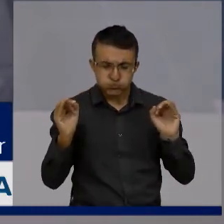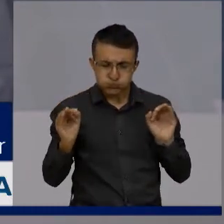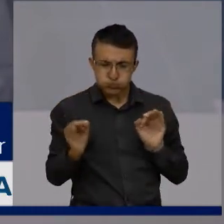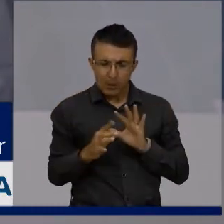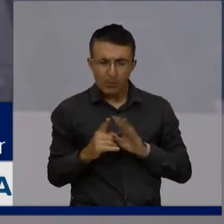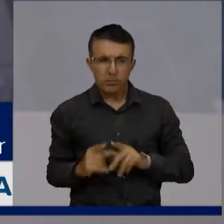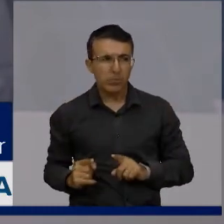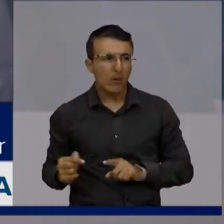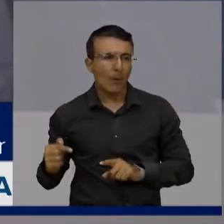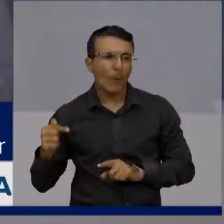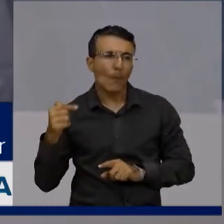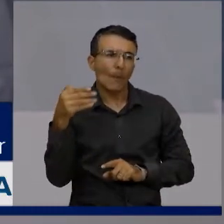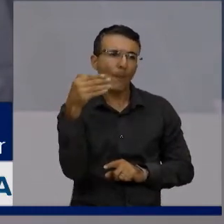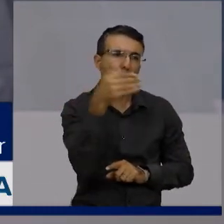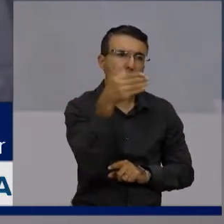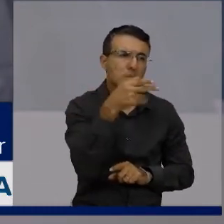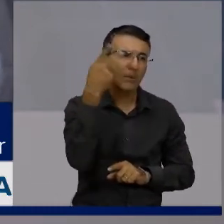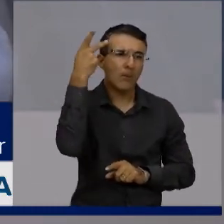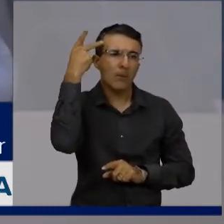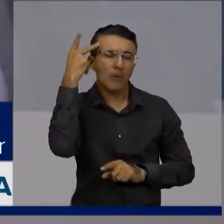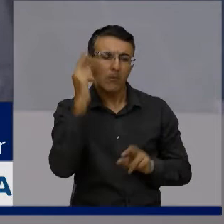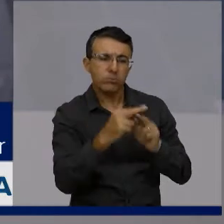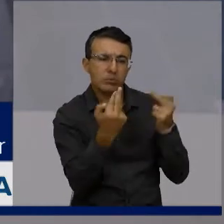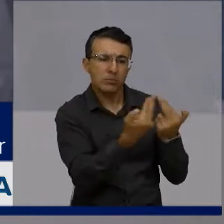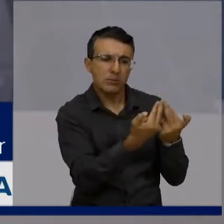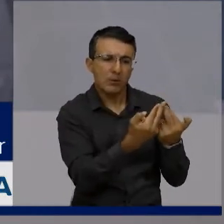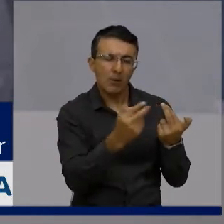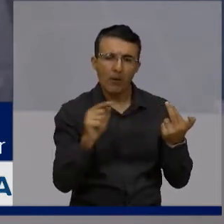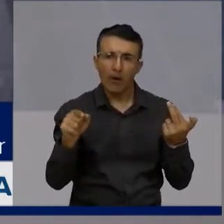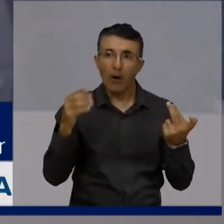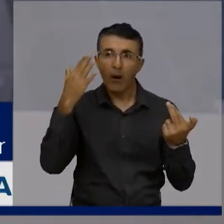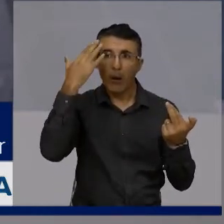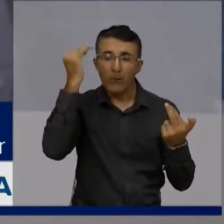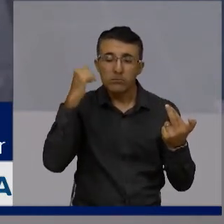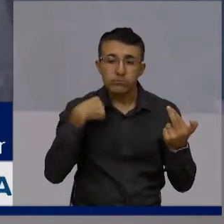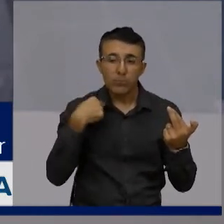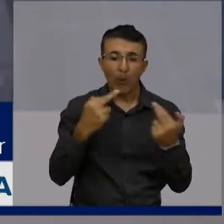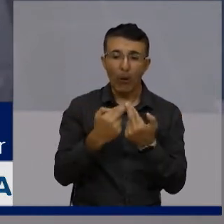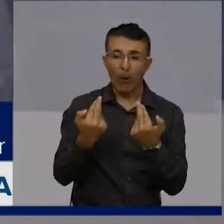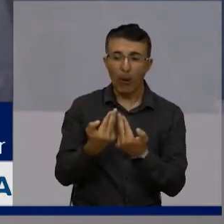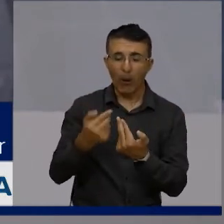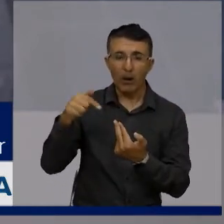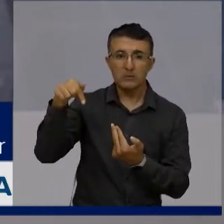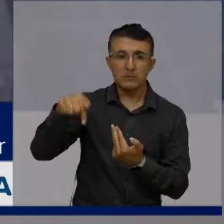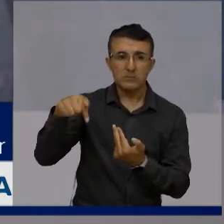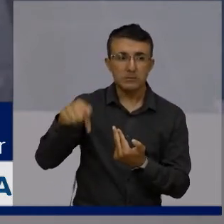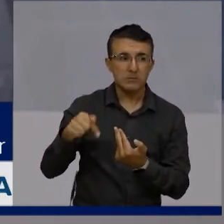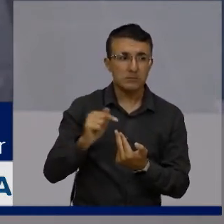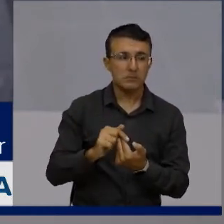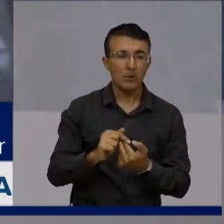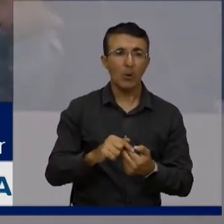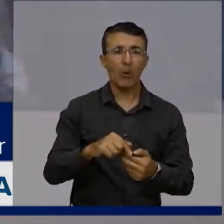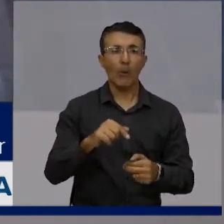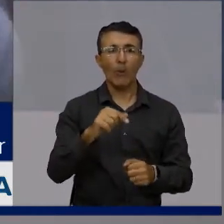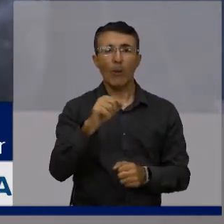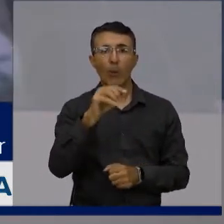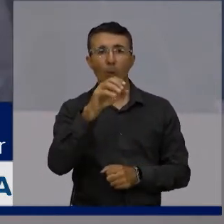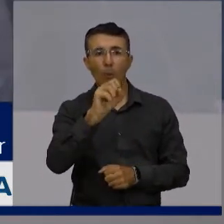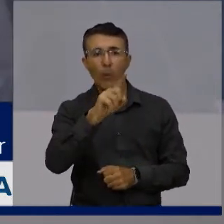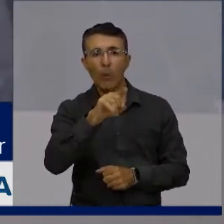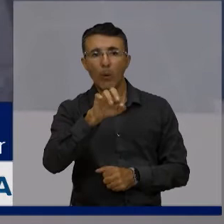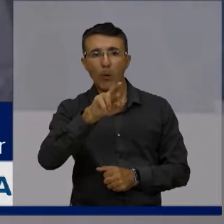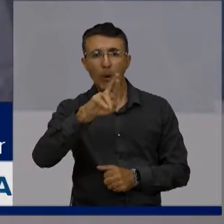reunião é aqui, no gabinete dele, e o Dr. Osiris Silva esteve então presente, mais uma vez,